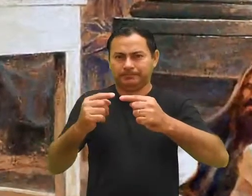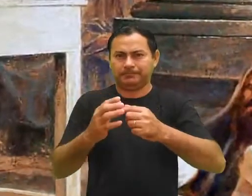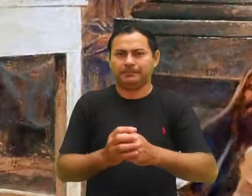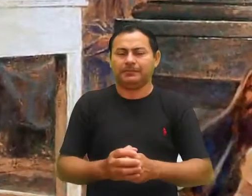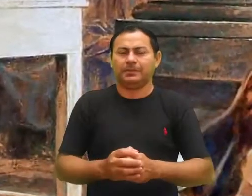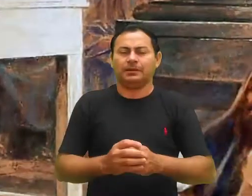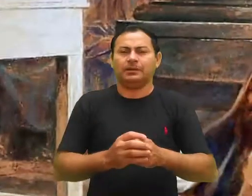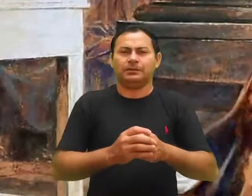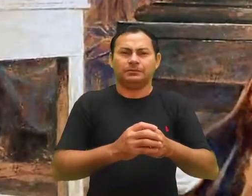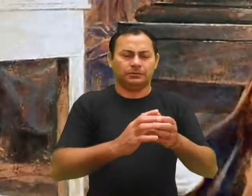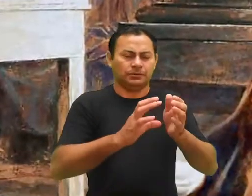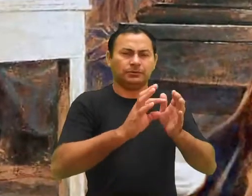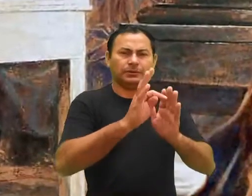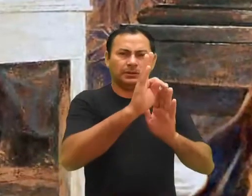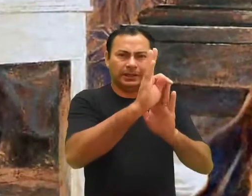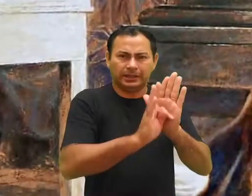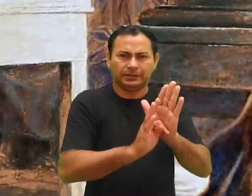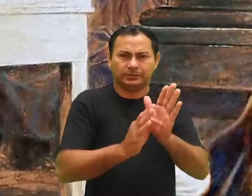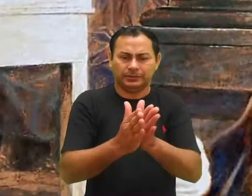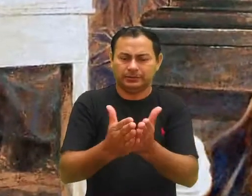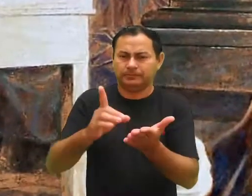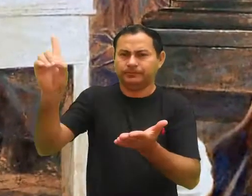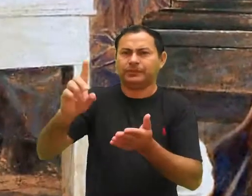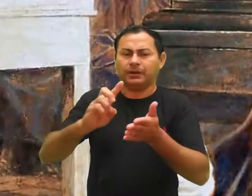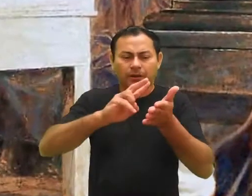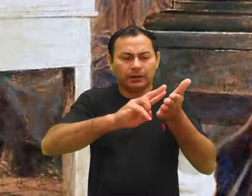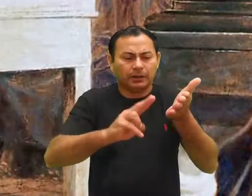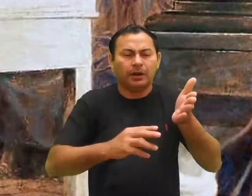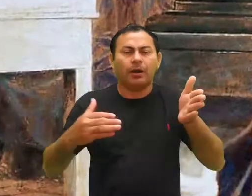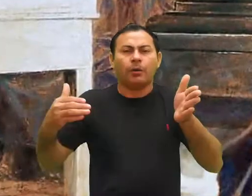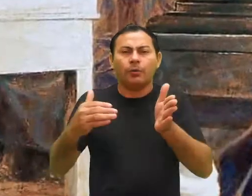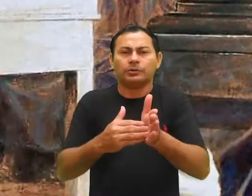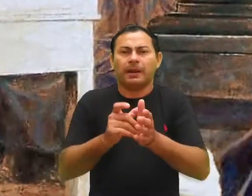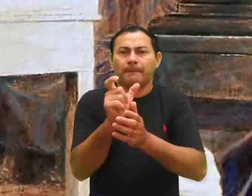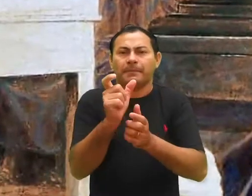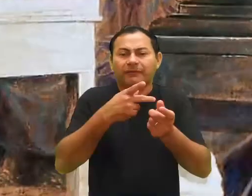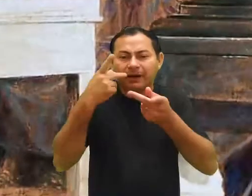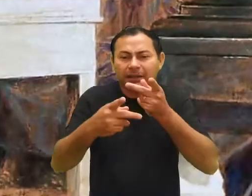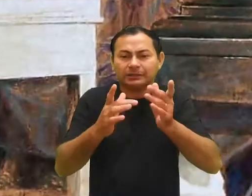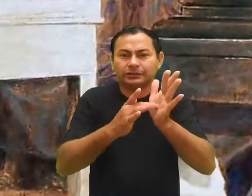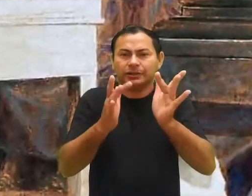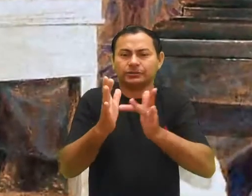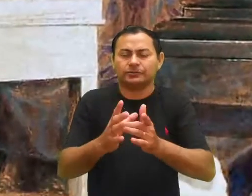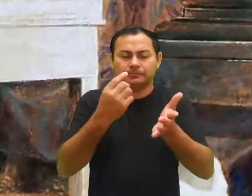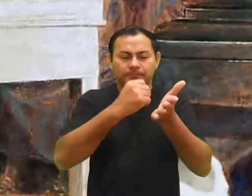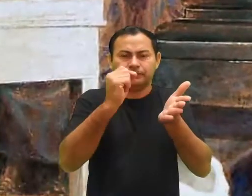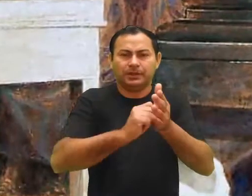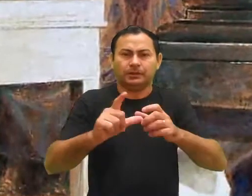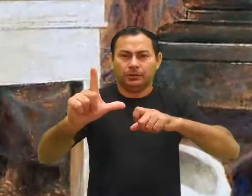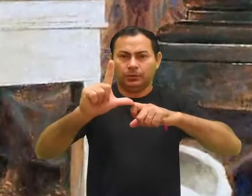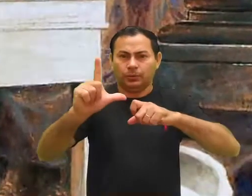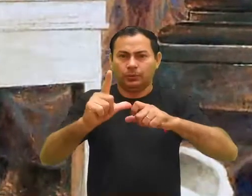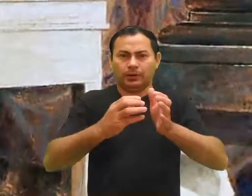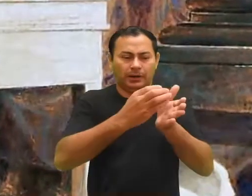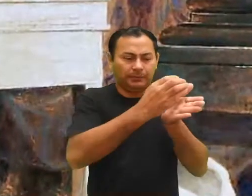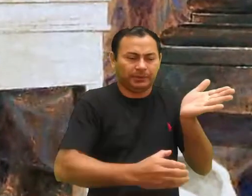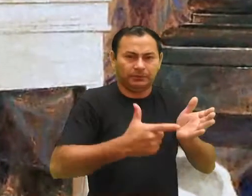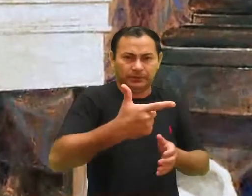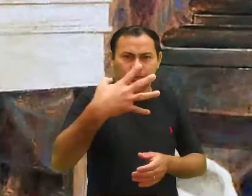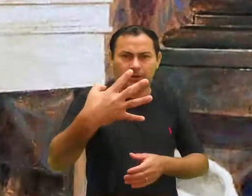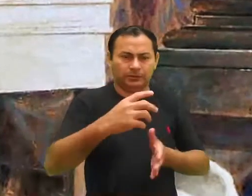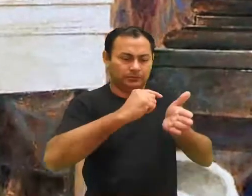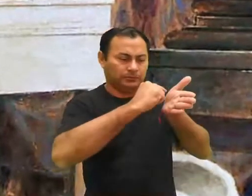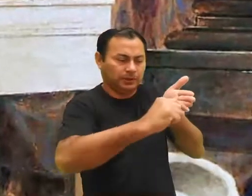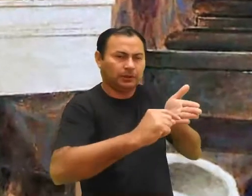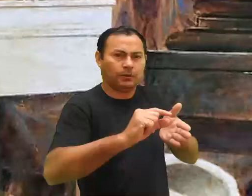a ver com citações das Escrituras. Acompanhe a leitura das últimas palavras de Jesus, registradas em Lucas